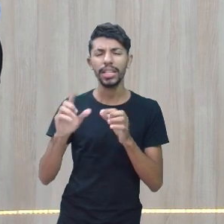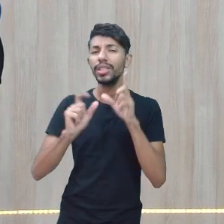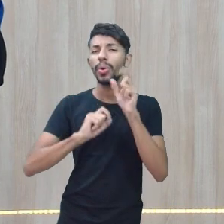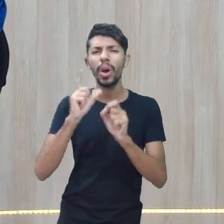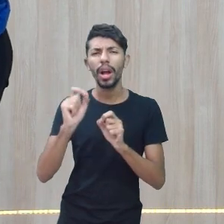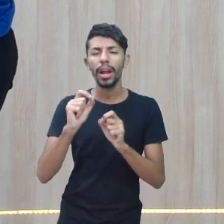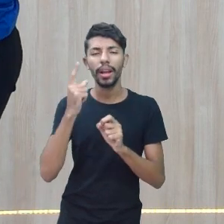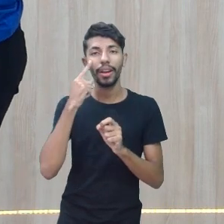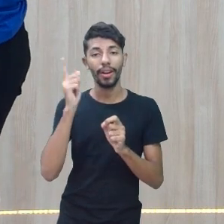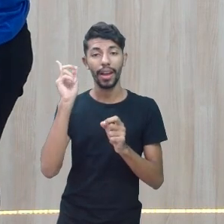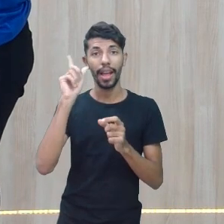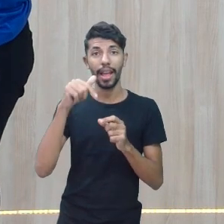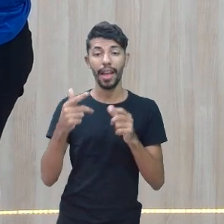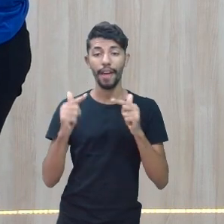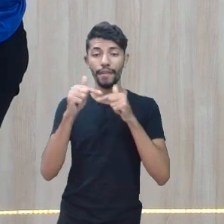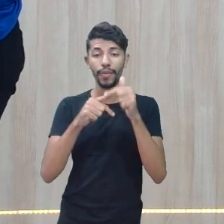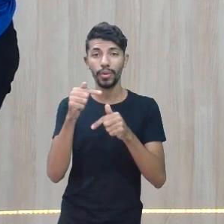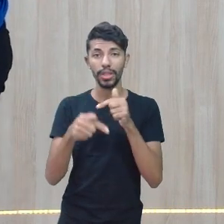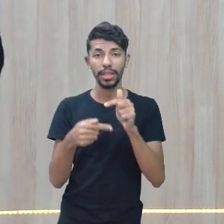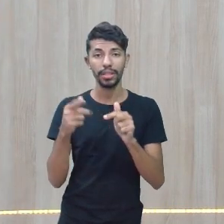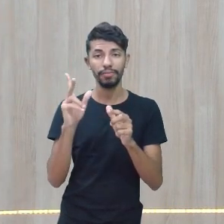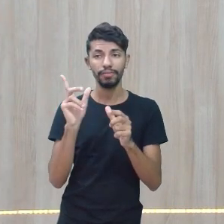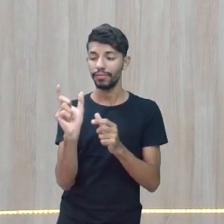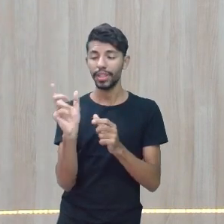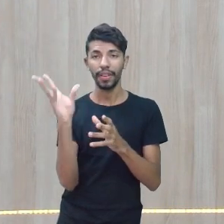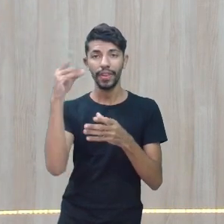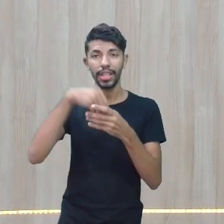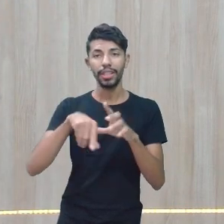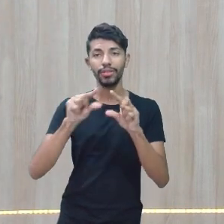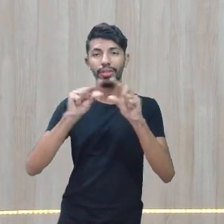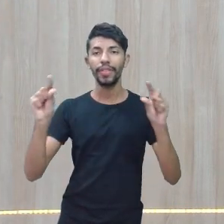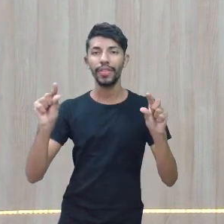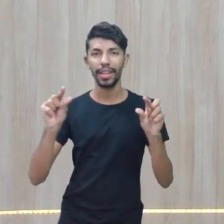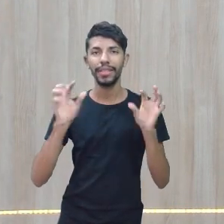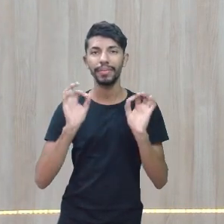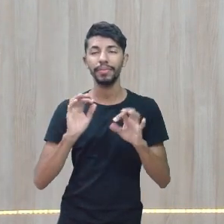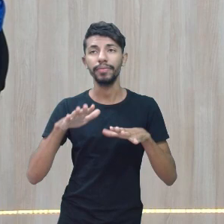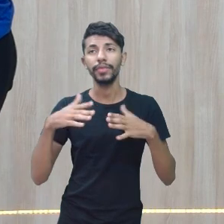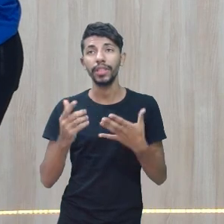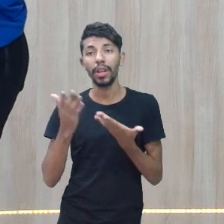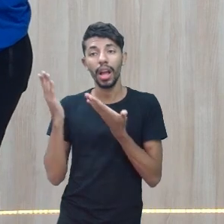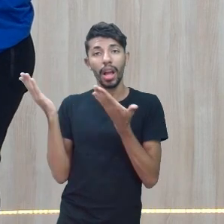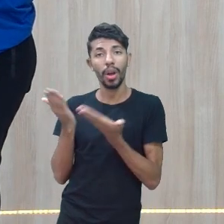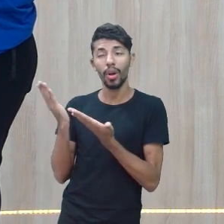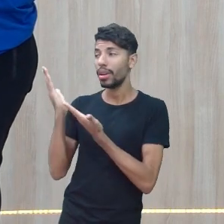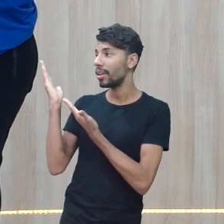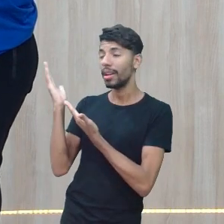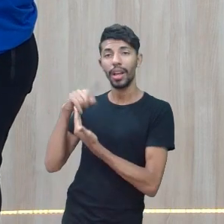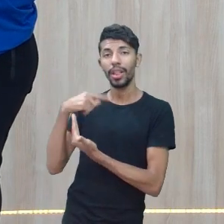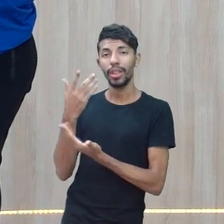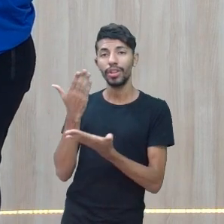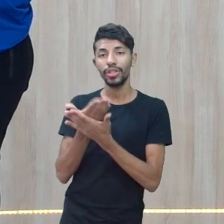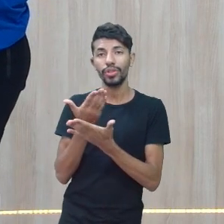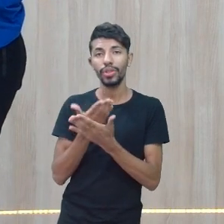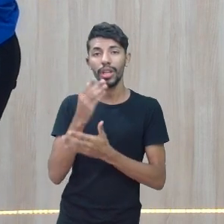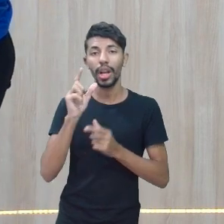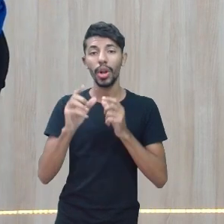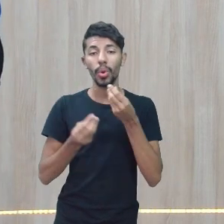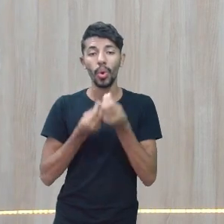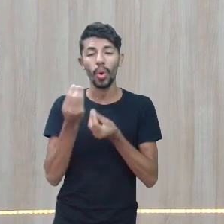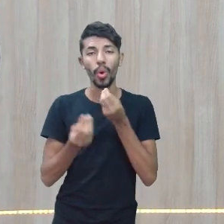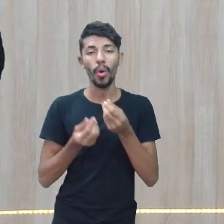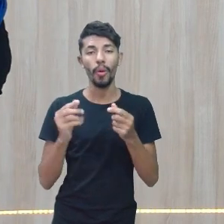oração ou do período. E aí agora nós estamos vendo como é que o verbo concorda dentro da oração e